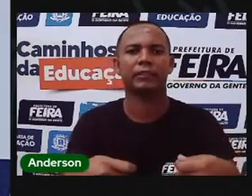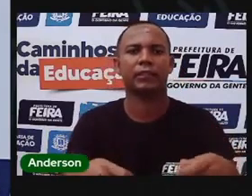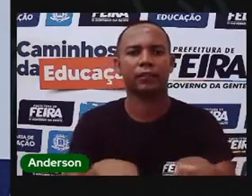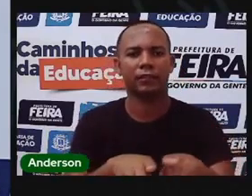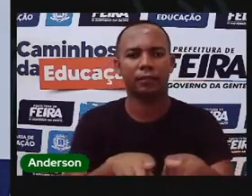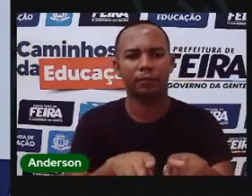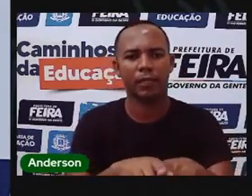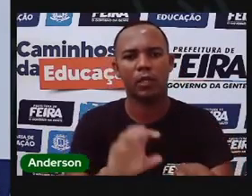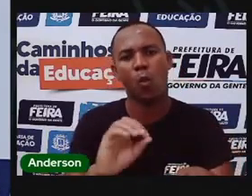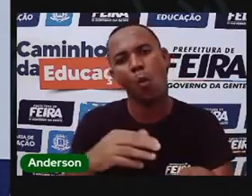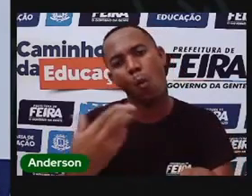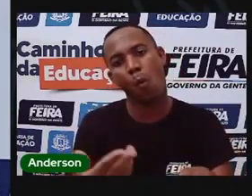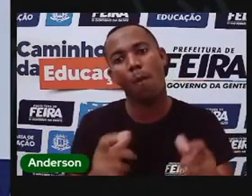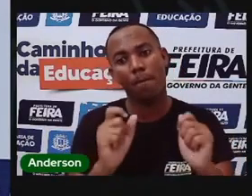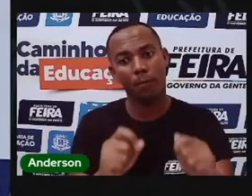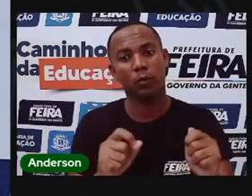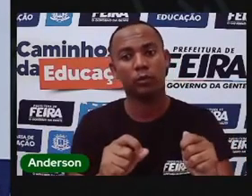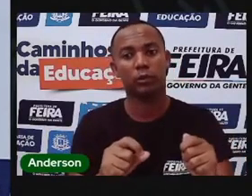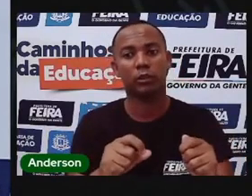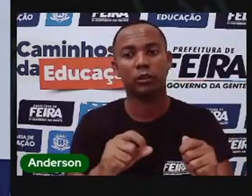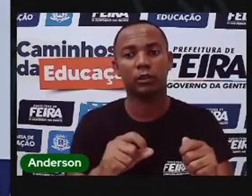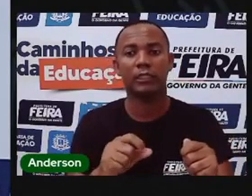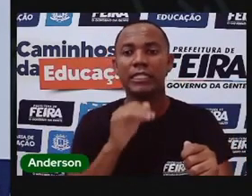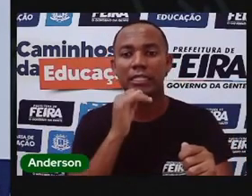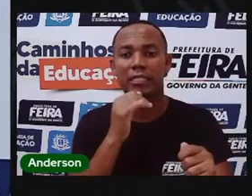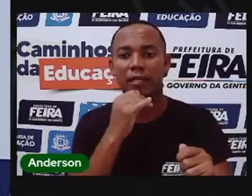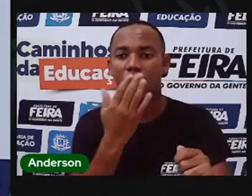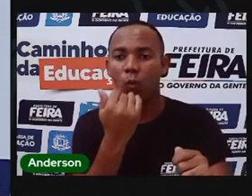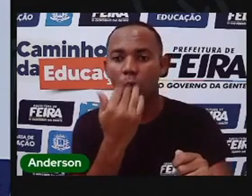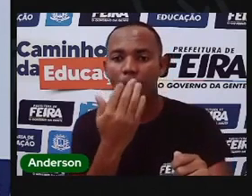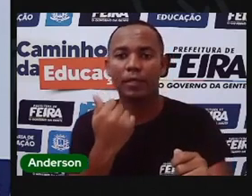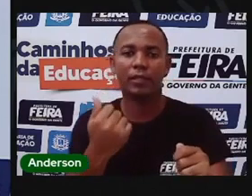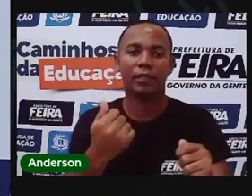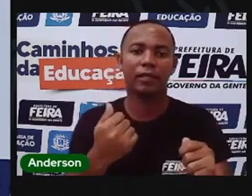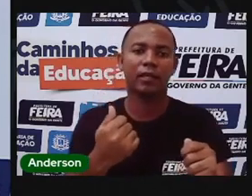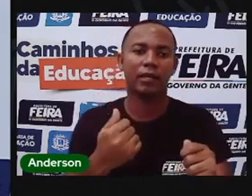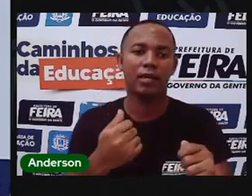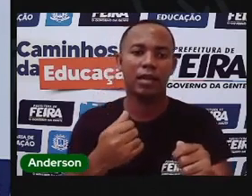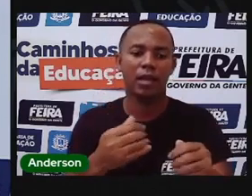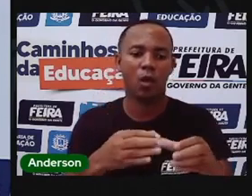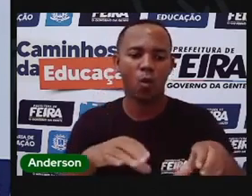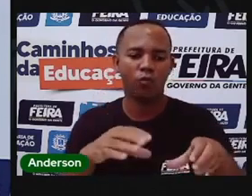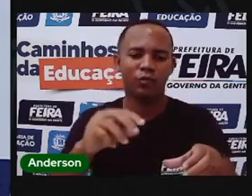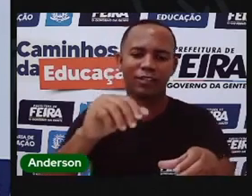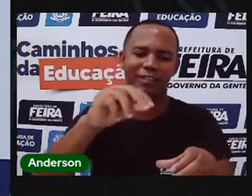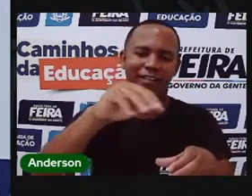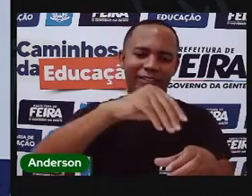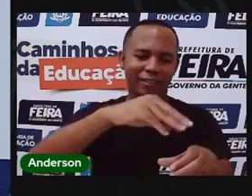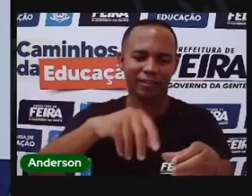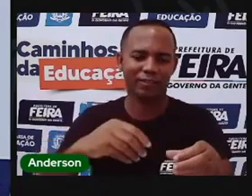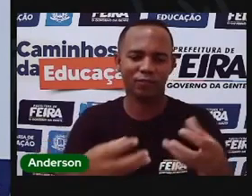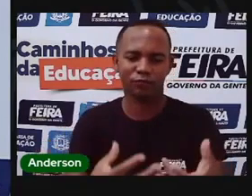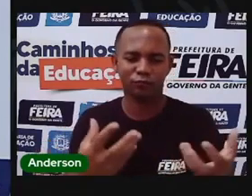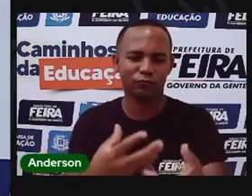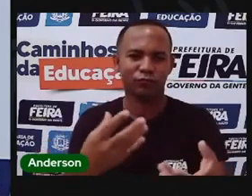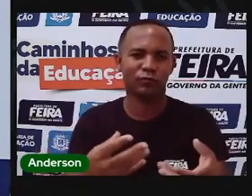ou eu posso fazer um adubo orgânico com sobras de alimentos, sobras de cascas de ovo, de verduras,